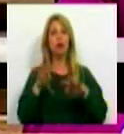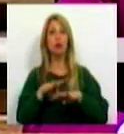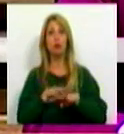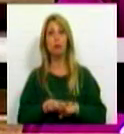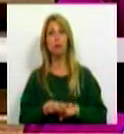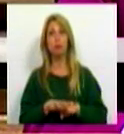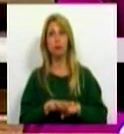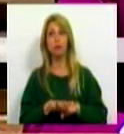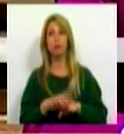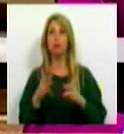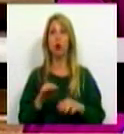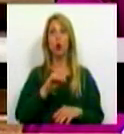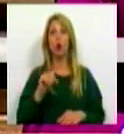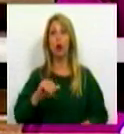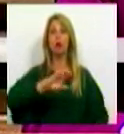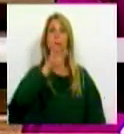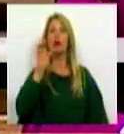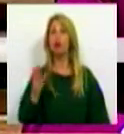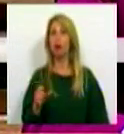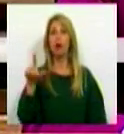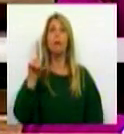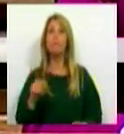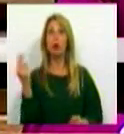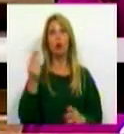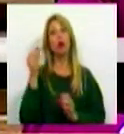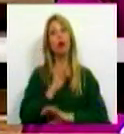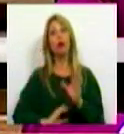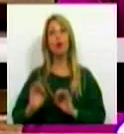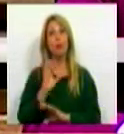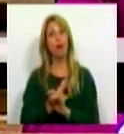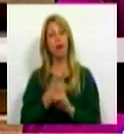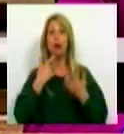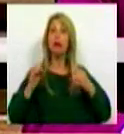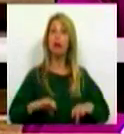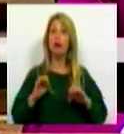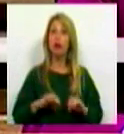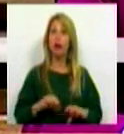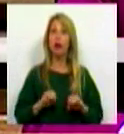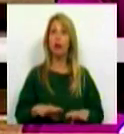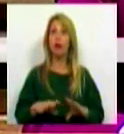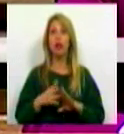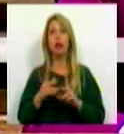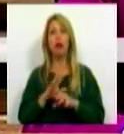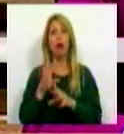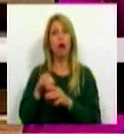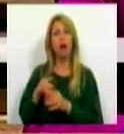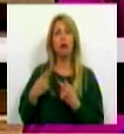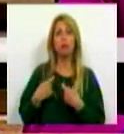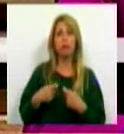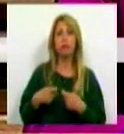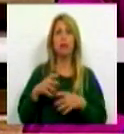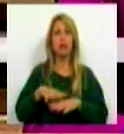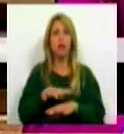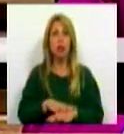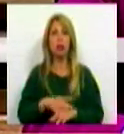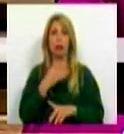administração, local e regional, mas também com a União Europeia, para evitar a importação de encargos administrativos